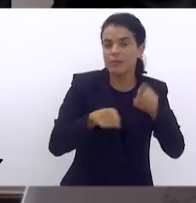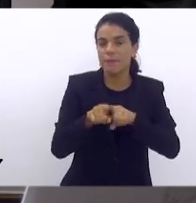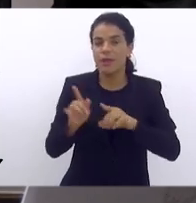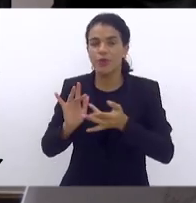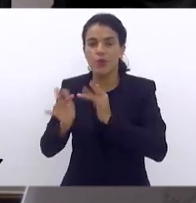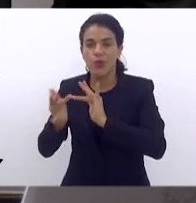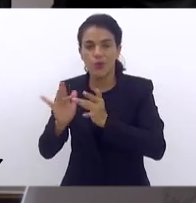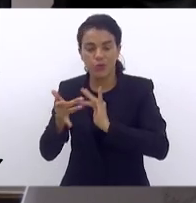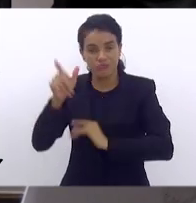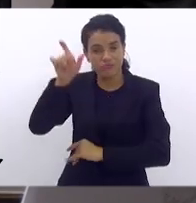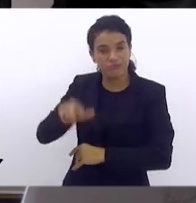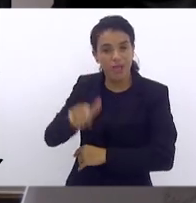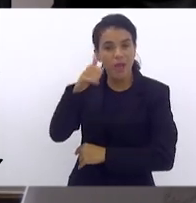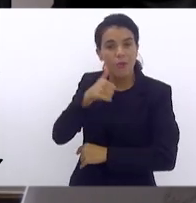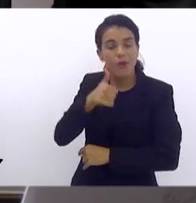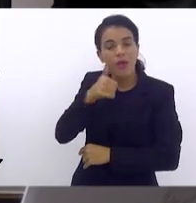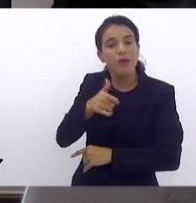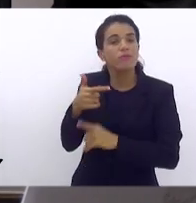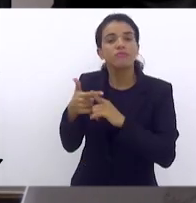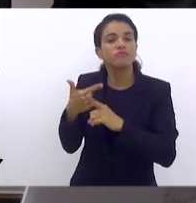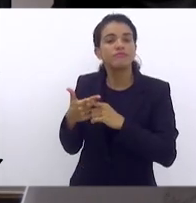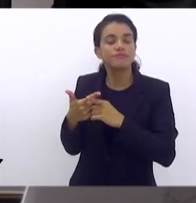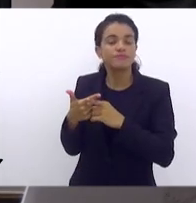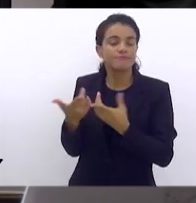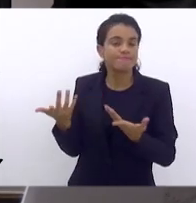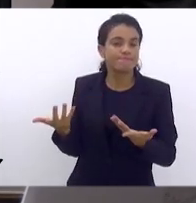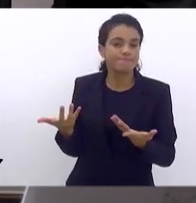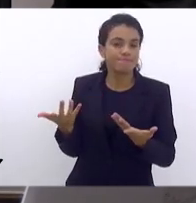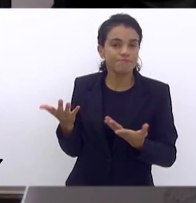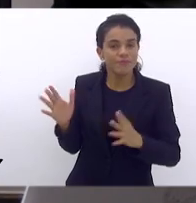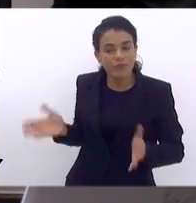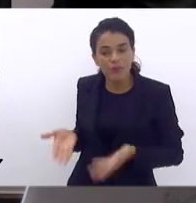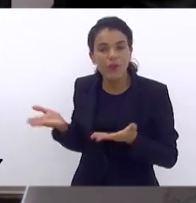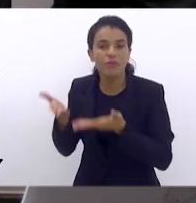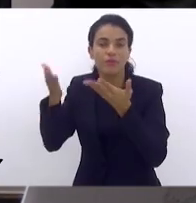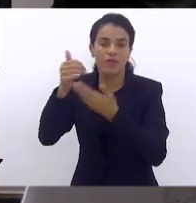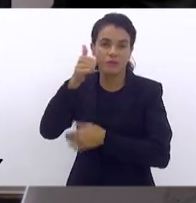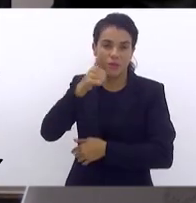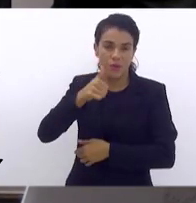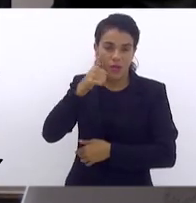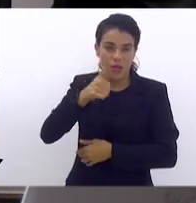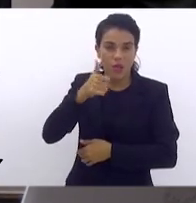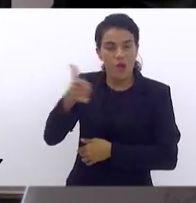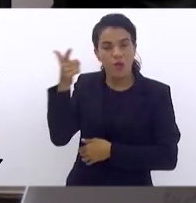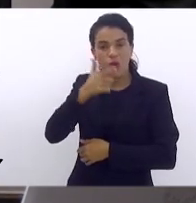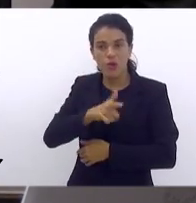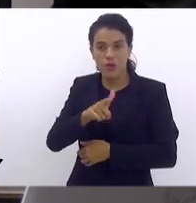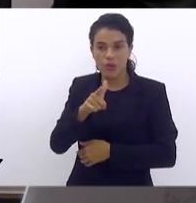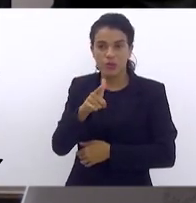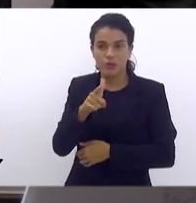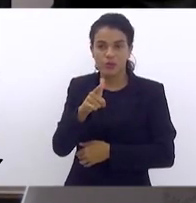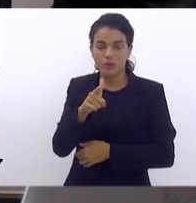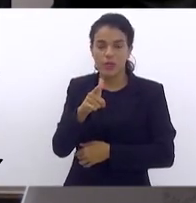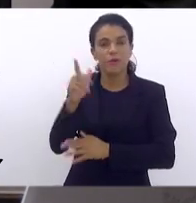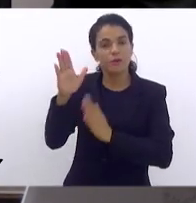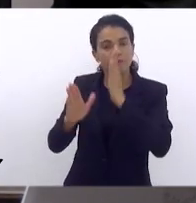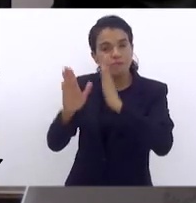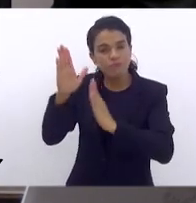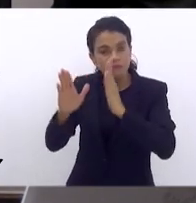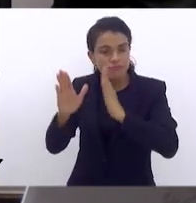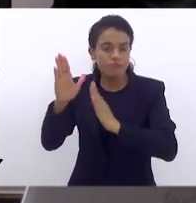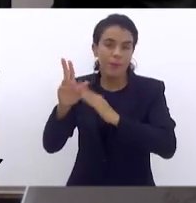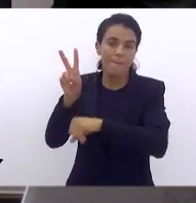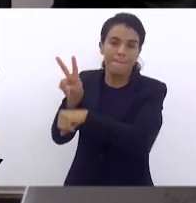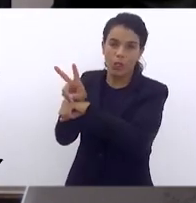dessa mulher porque isso faz com que essa mulher é consiga né por pelo tempo de estar